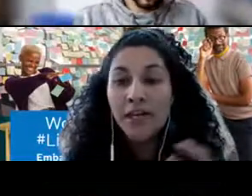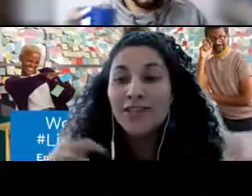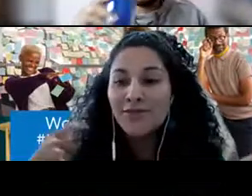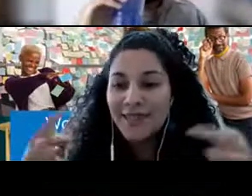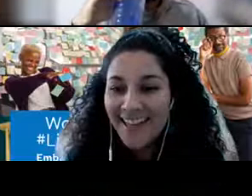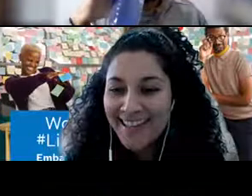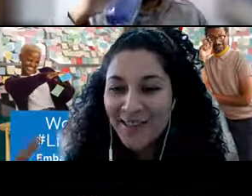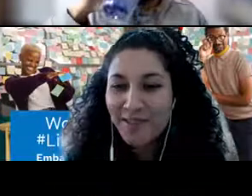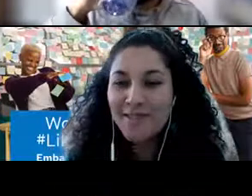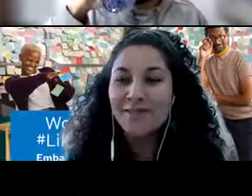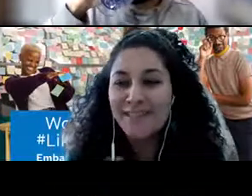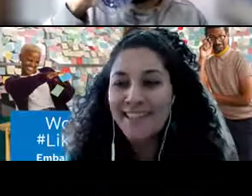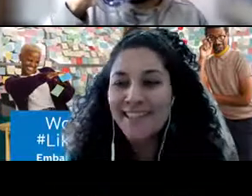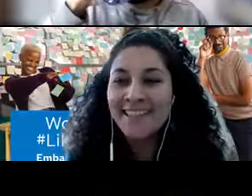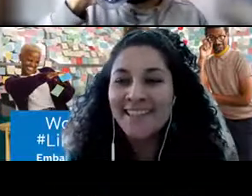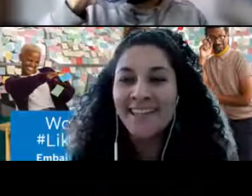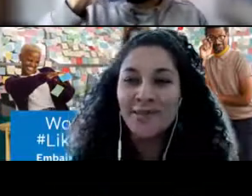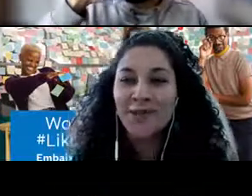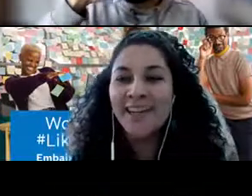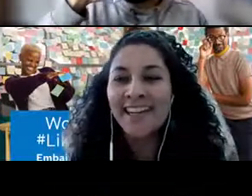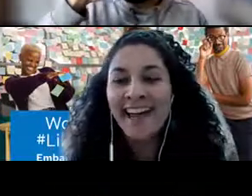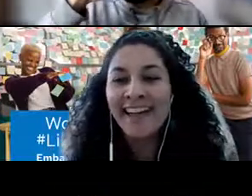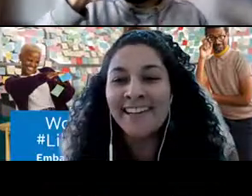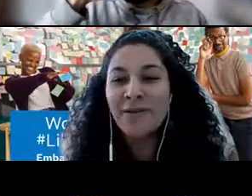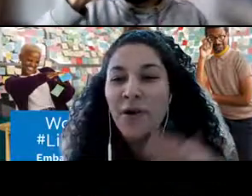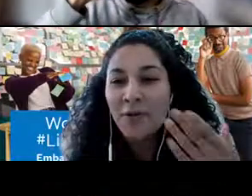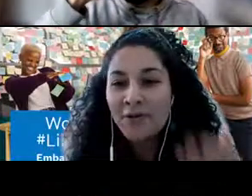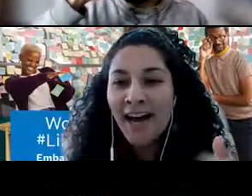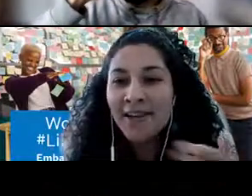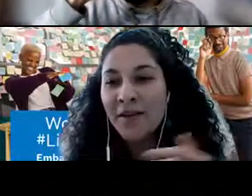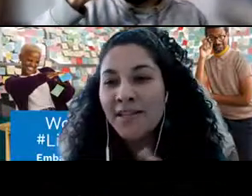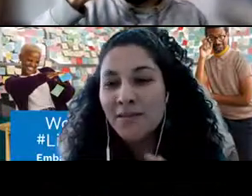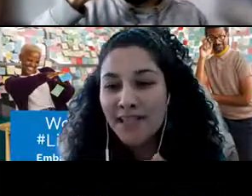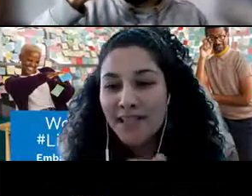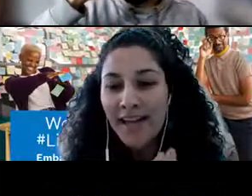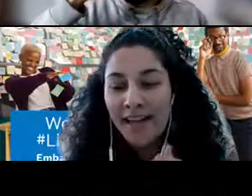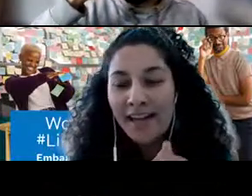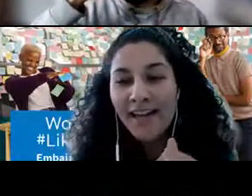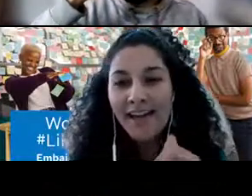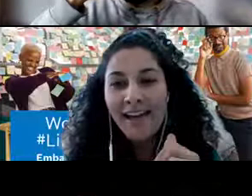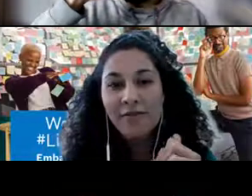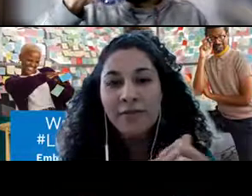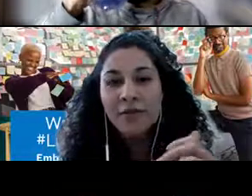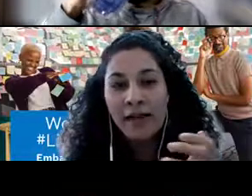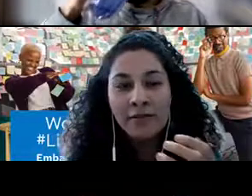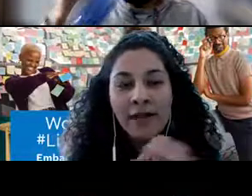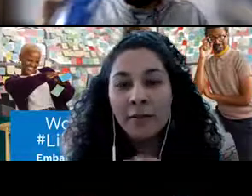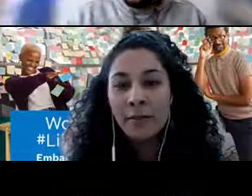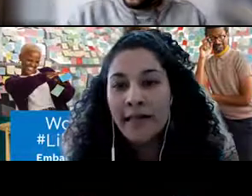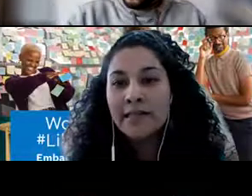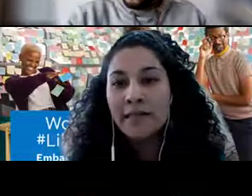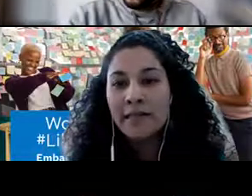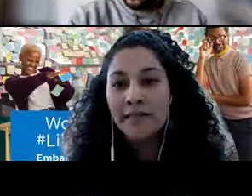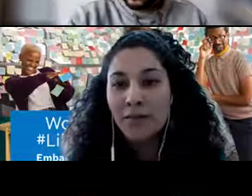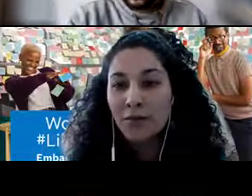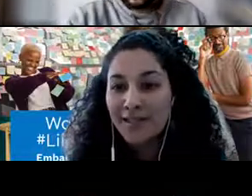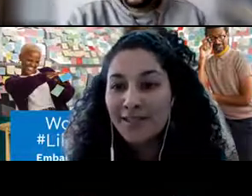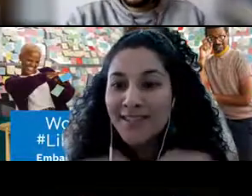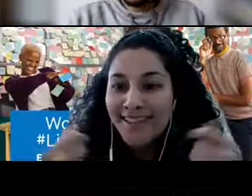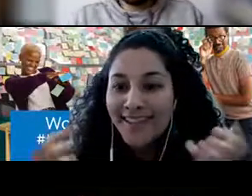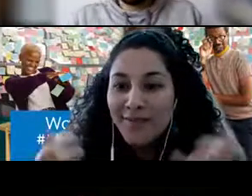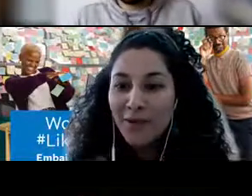Bosch, de vocês, inclusive, fazerem esse networking, né, então, o Jairo mesmo, que já é funcionário da empresa, né, já